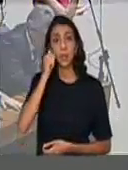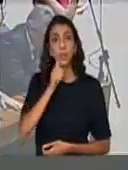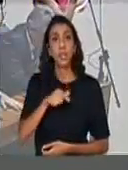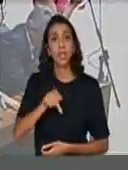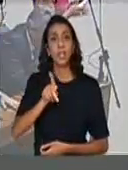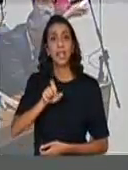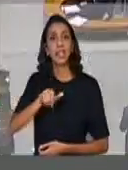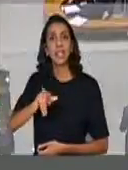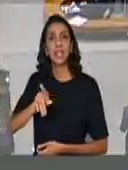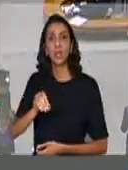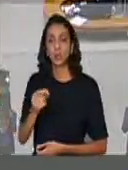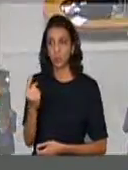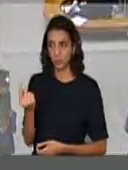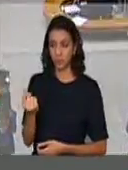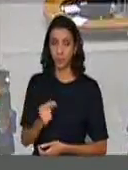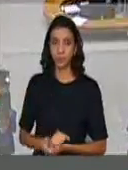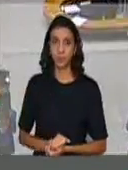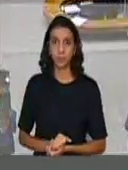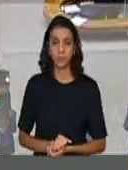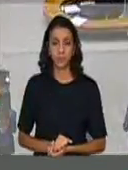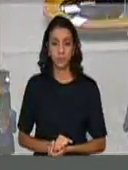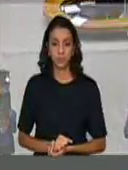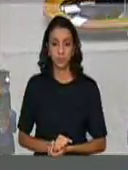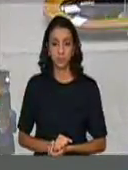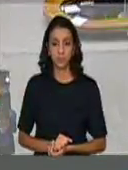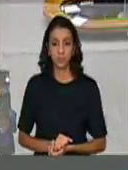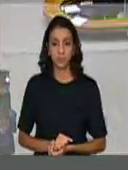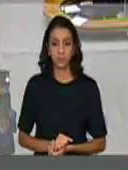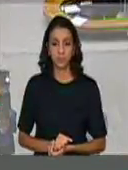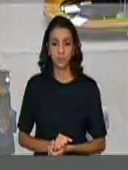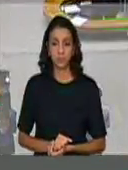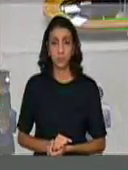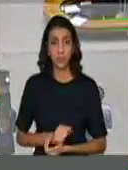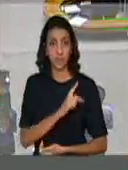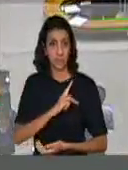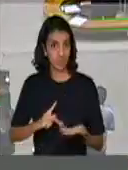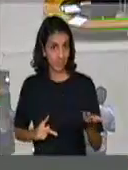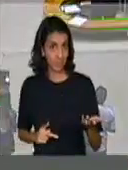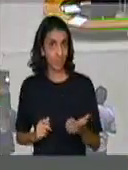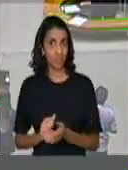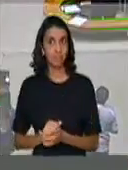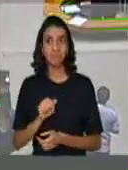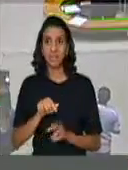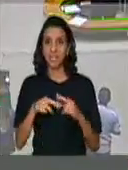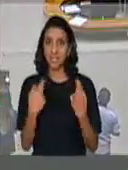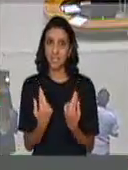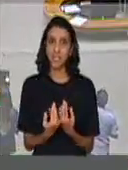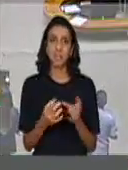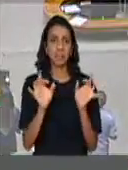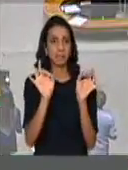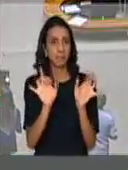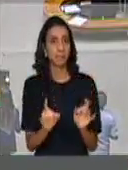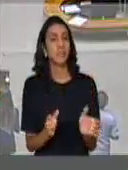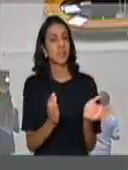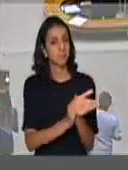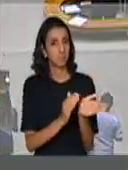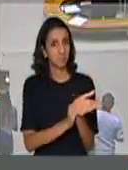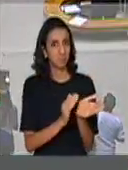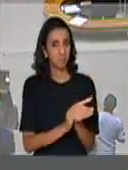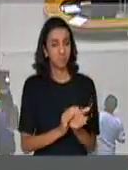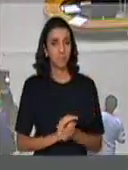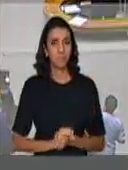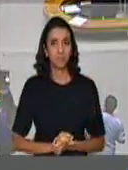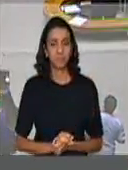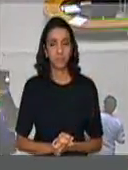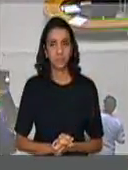Seguido, deputado Eduardo Bolsonaro. Presidente Aloísio Mendes, parabéns pela sessão solene.